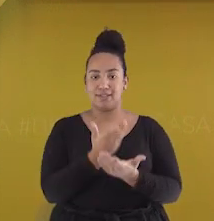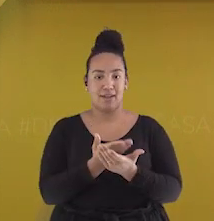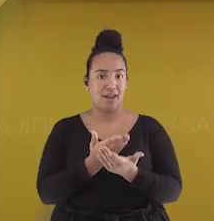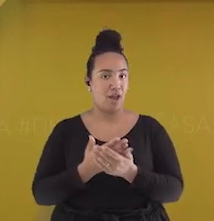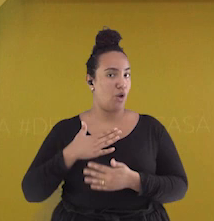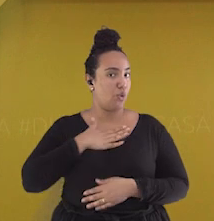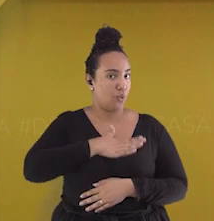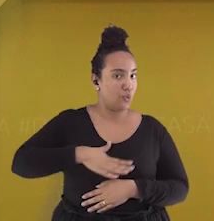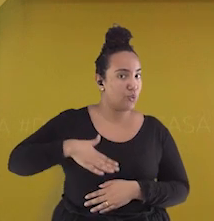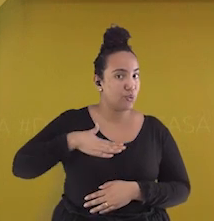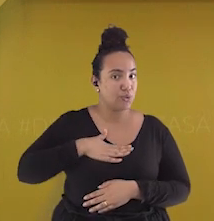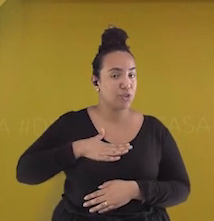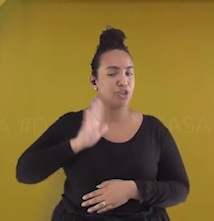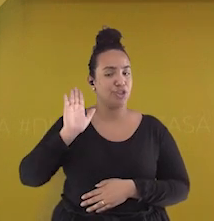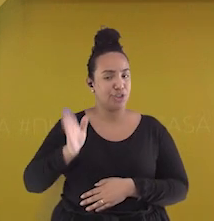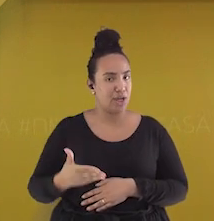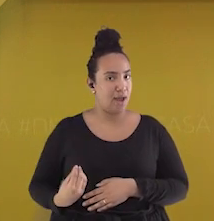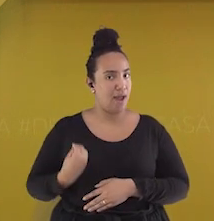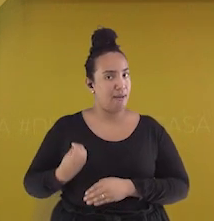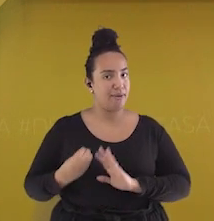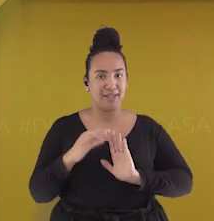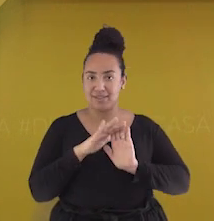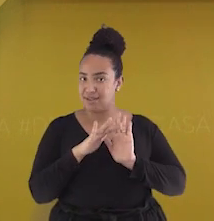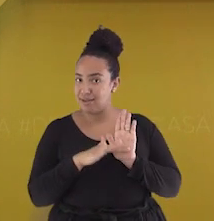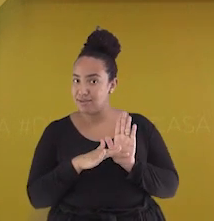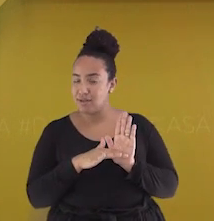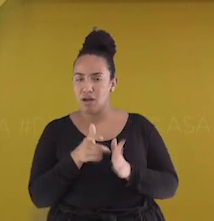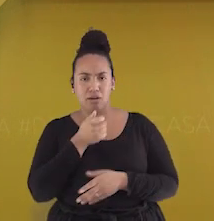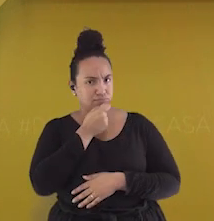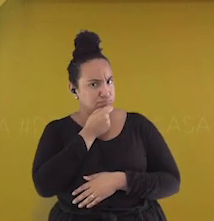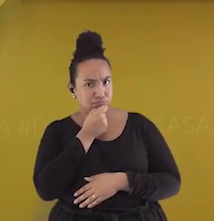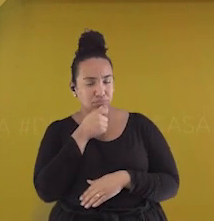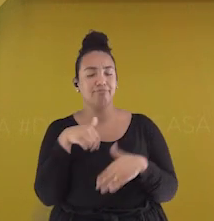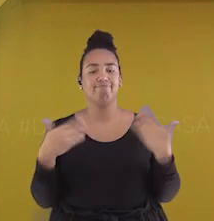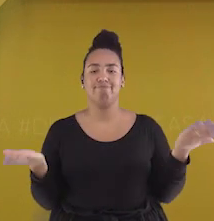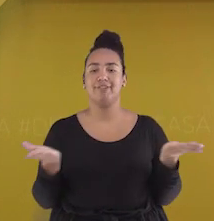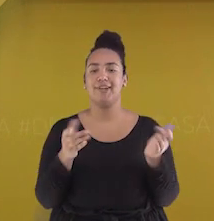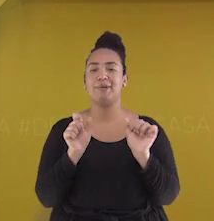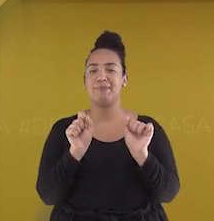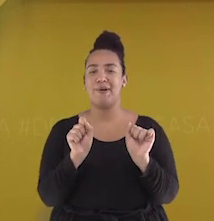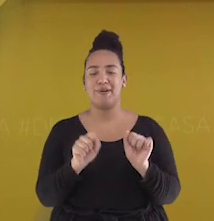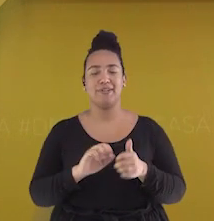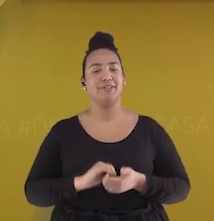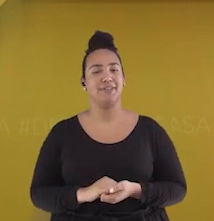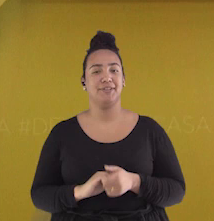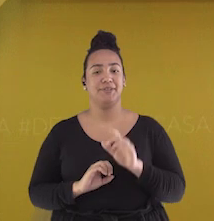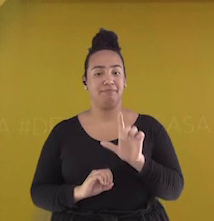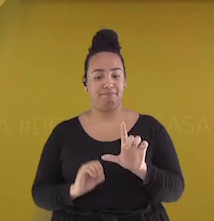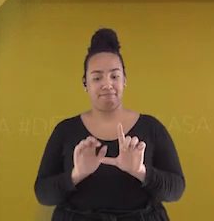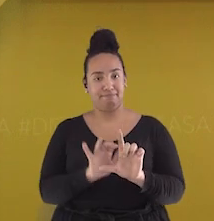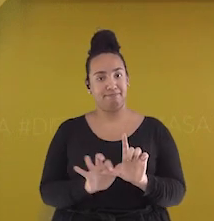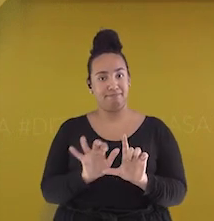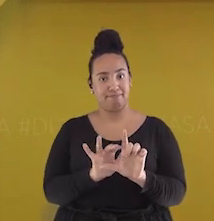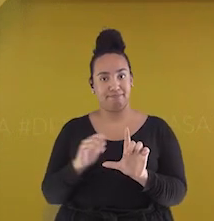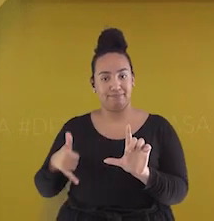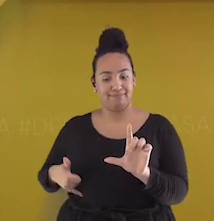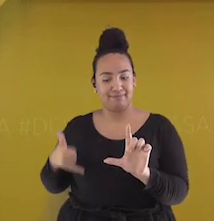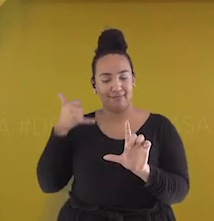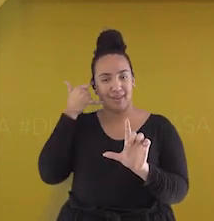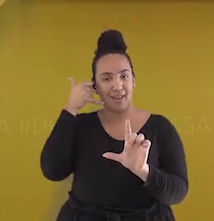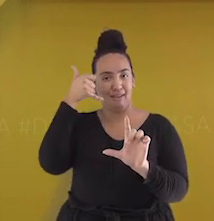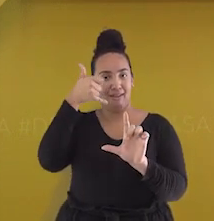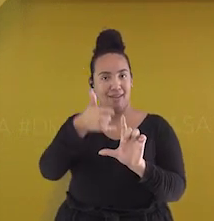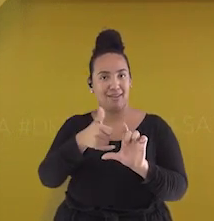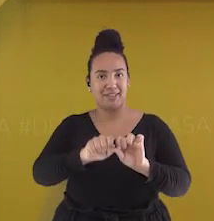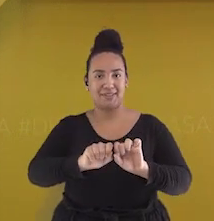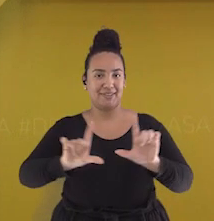Já registrou a sua presença? Se ainda não, confirma agora. Aponte a câmera do celular para o QR Code